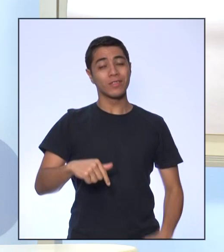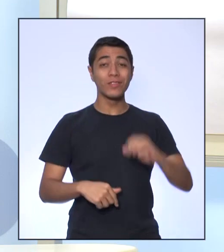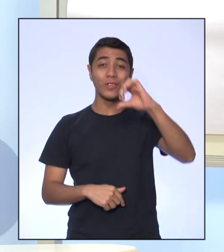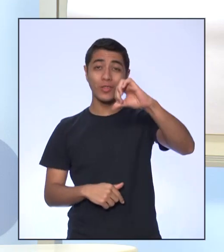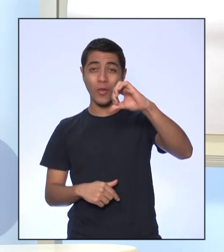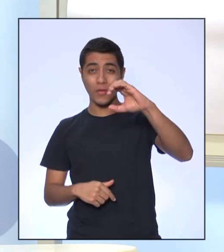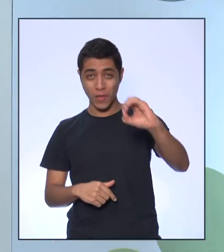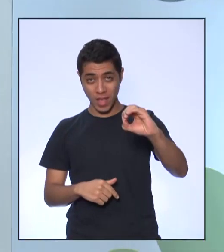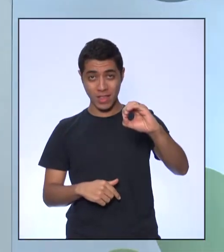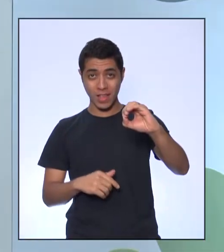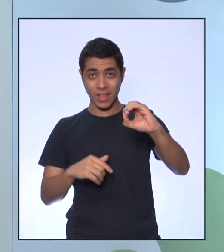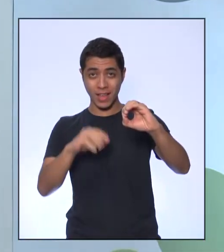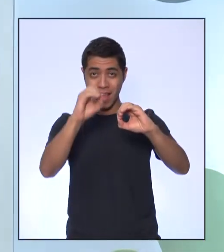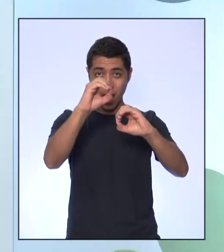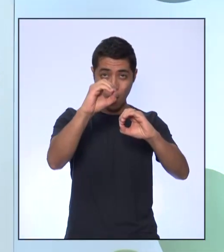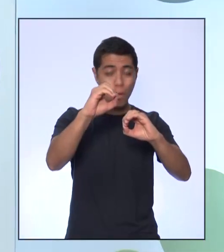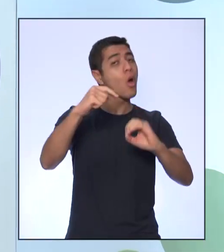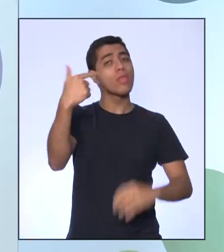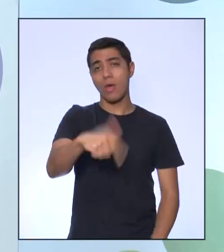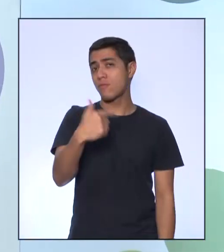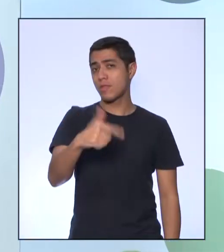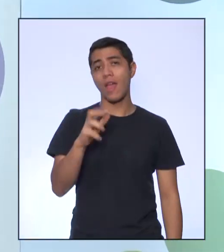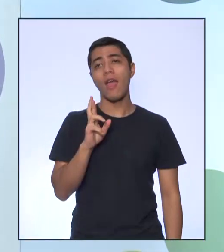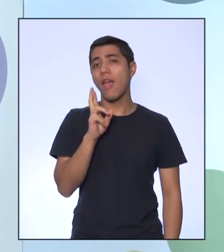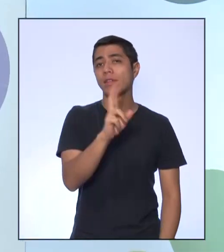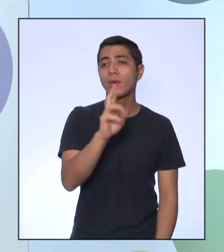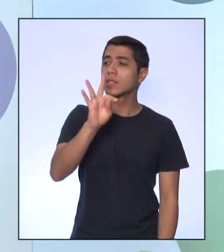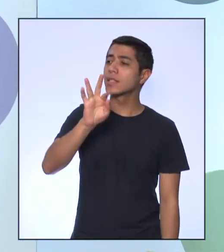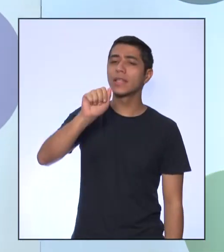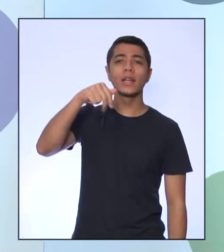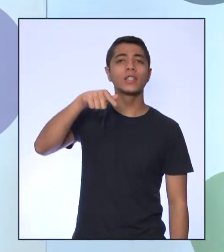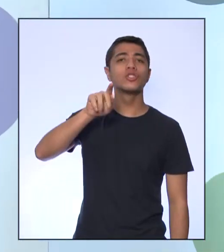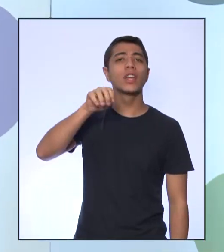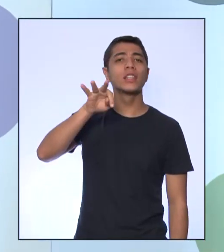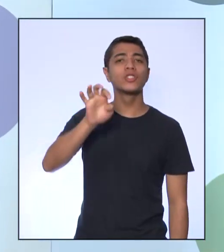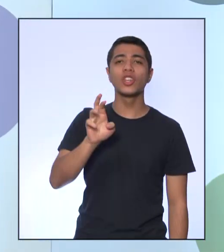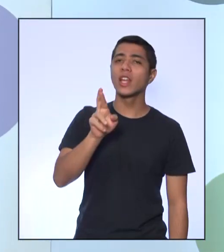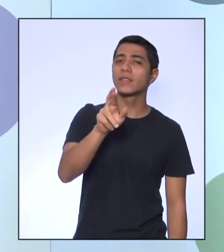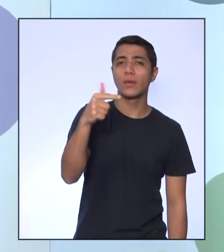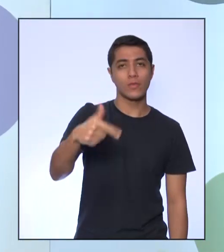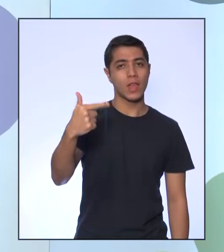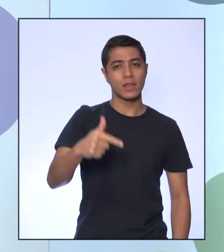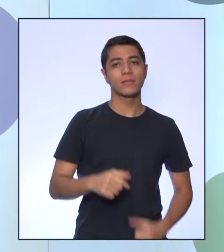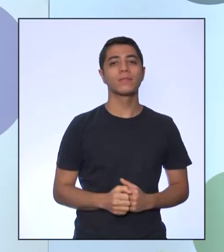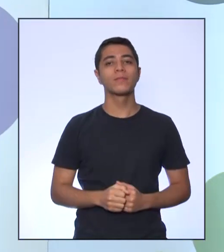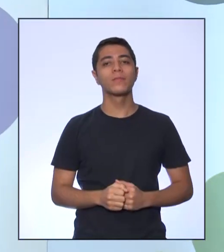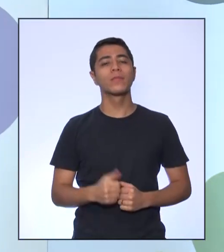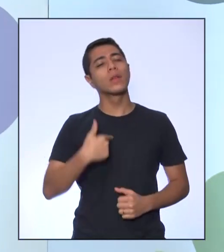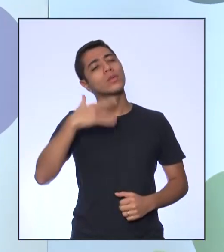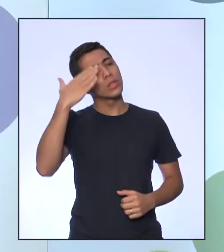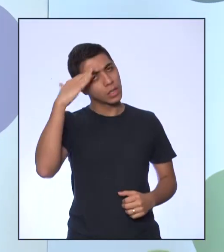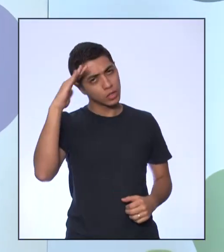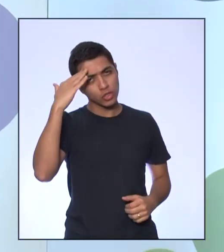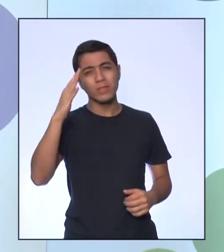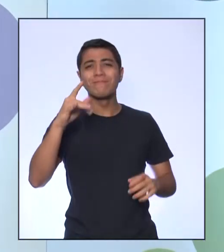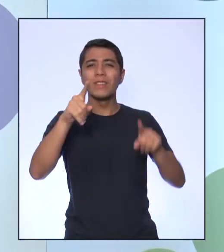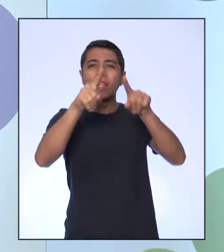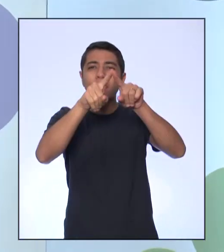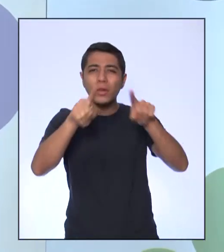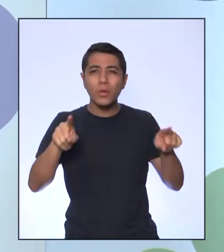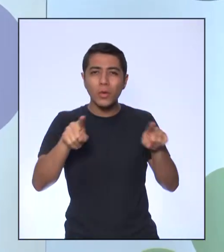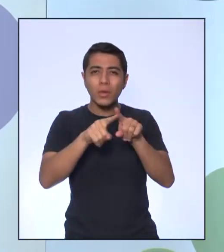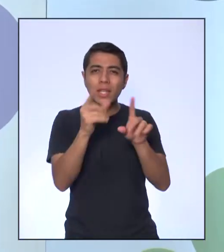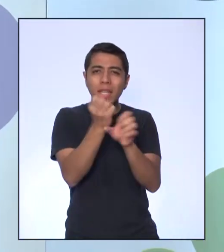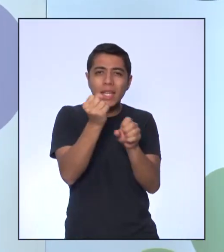menos claro essa situação deu para entender karina deu deu trigonometria é algo mais complexo para aluno mas eu acho que vale a pena vocês se